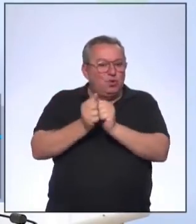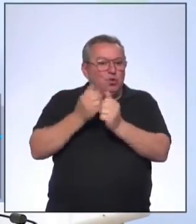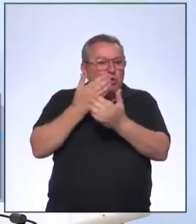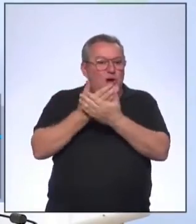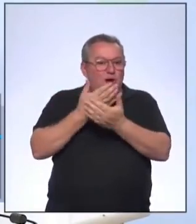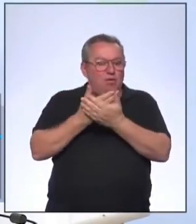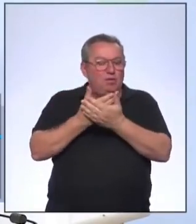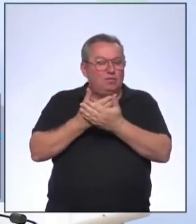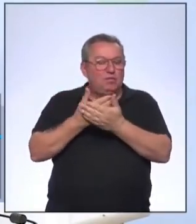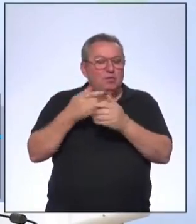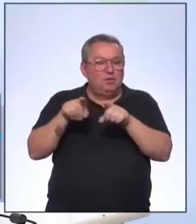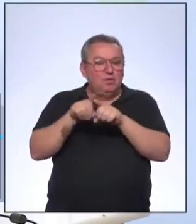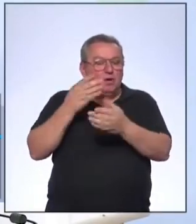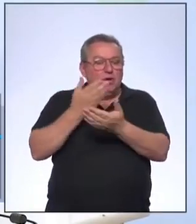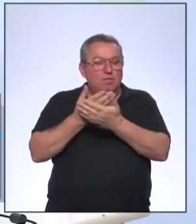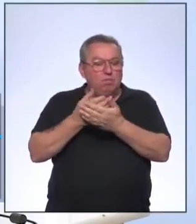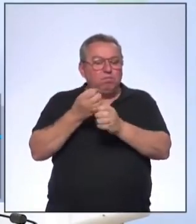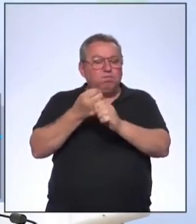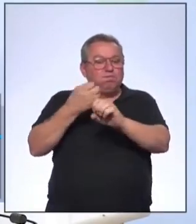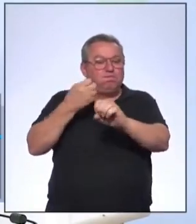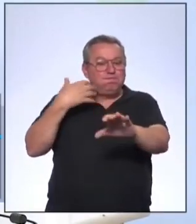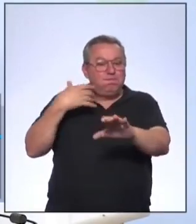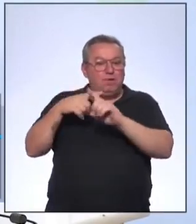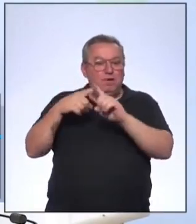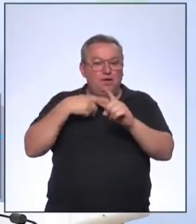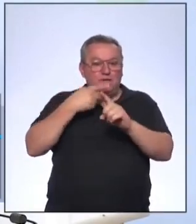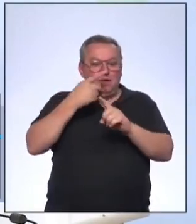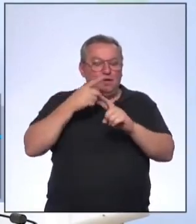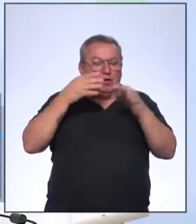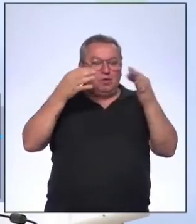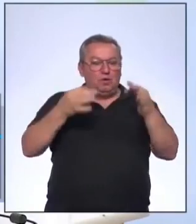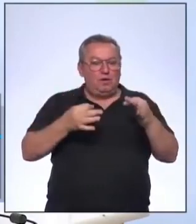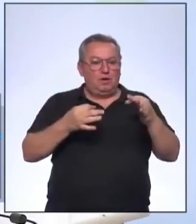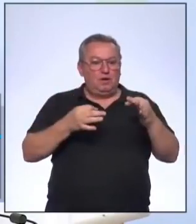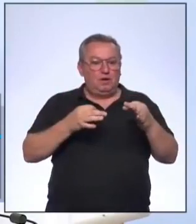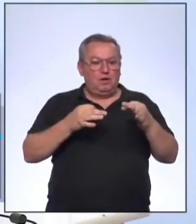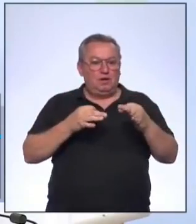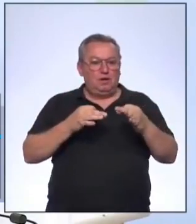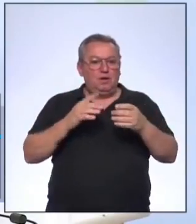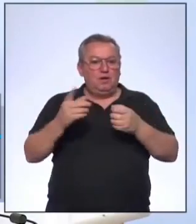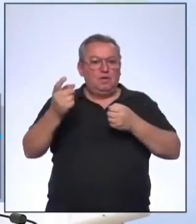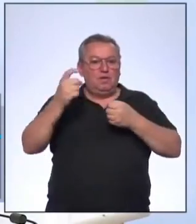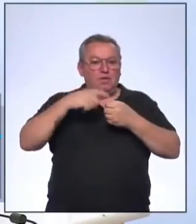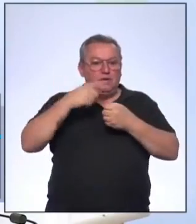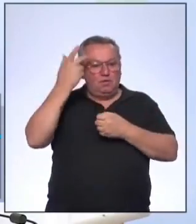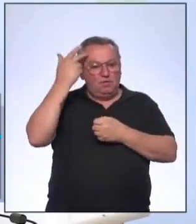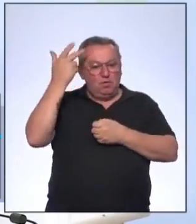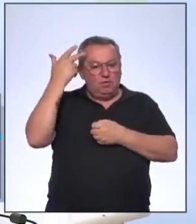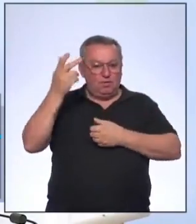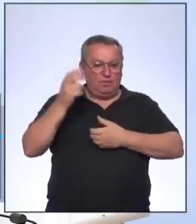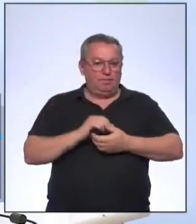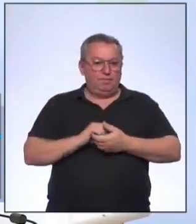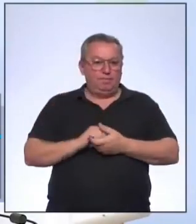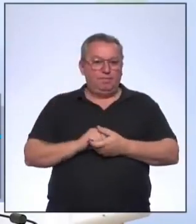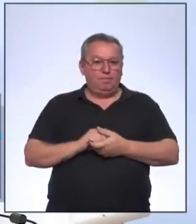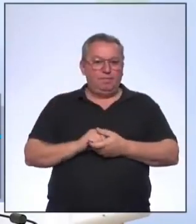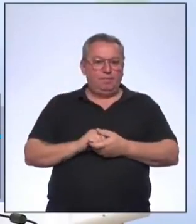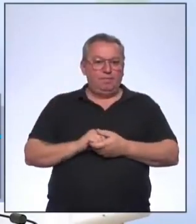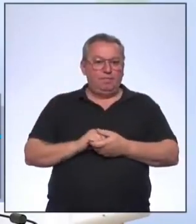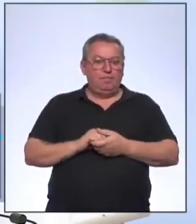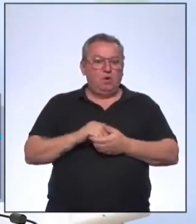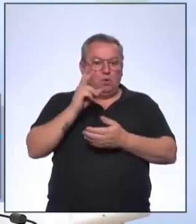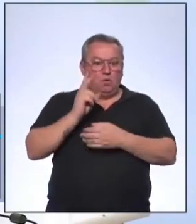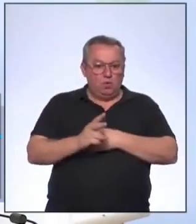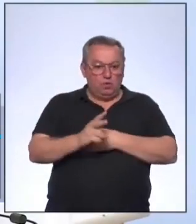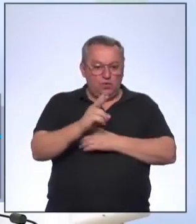e posteriormente aí com o passar do tempo aí, se dando tudo certo, né, vai voltando aí para as aulas aos poucos aí, tá?